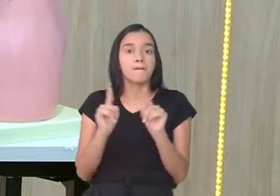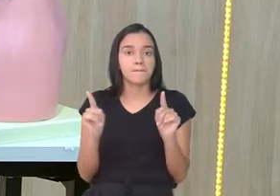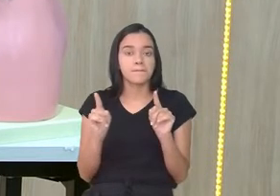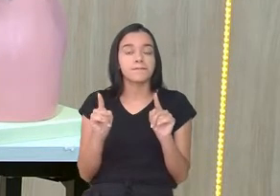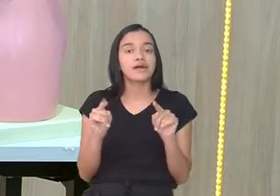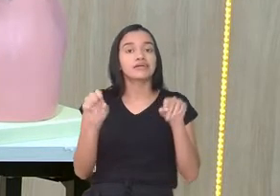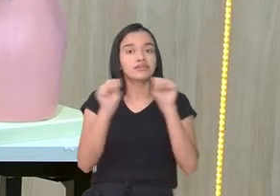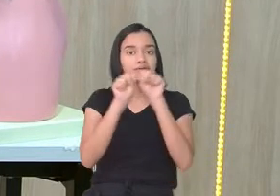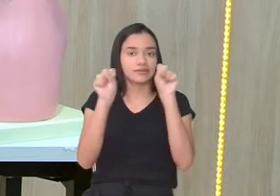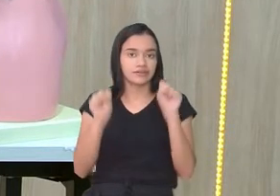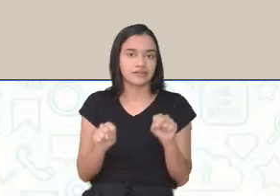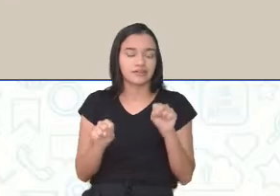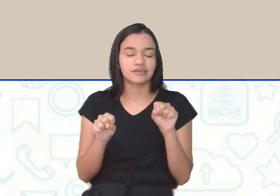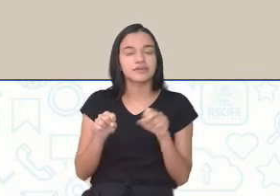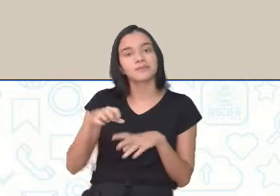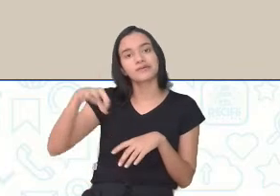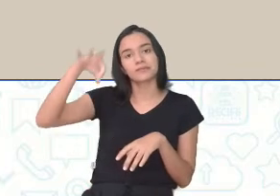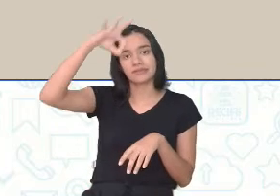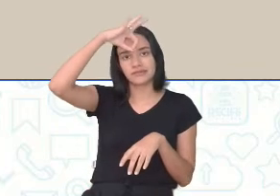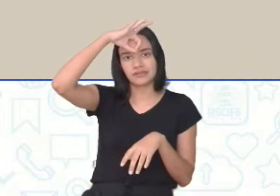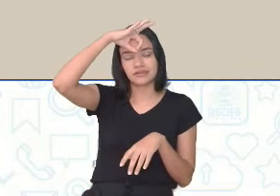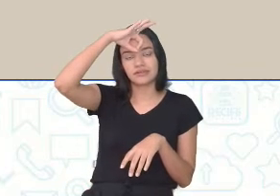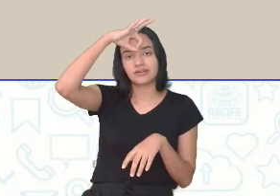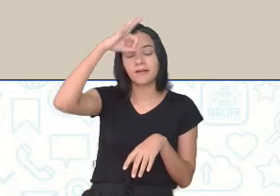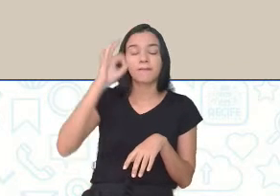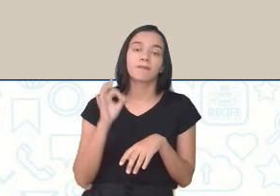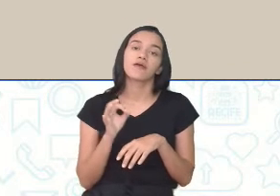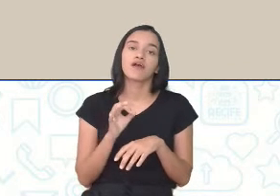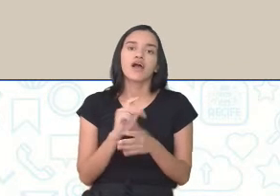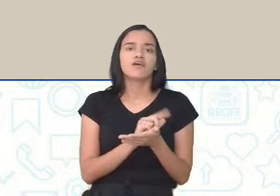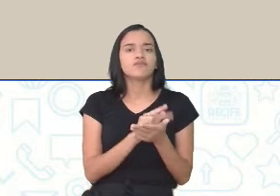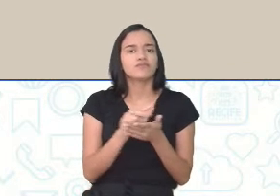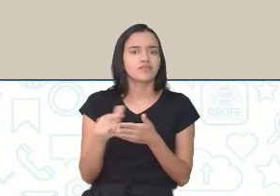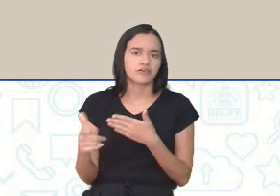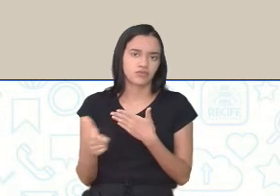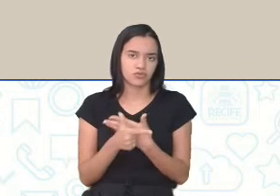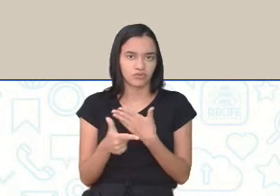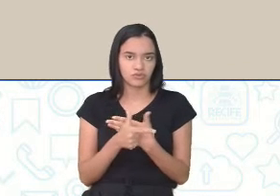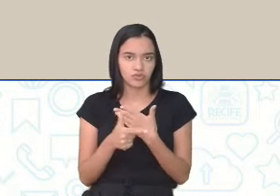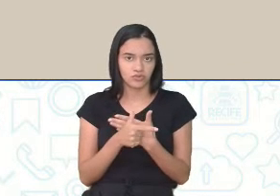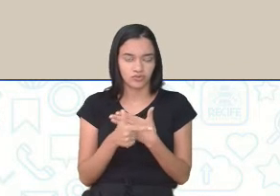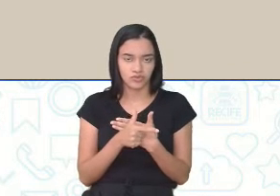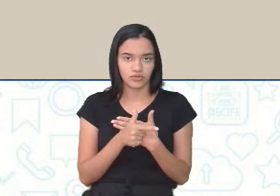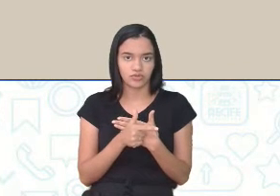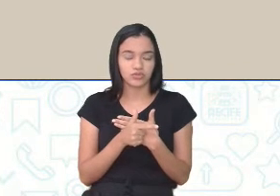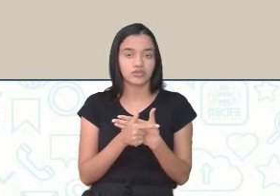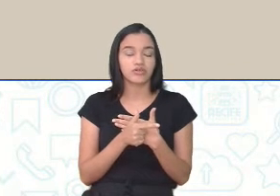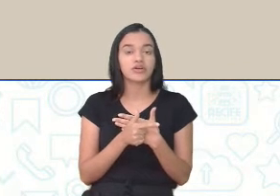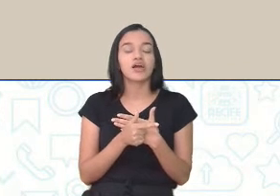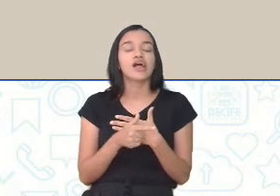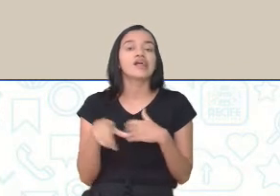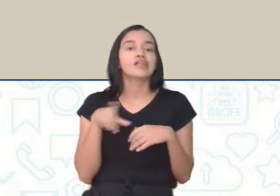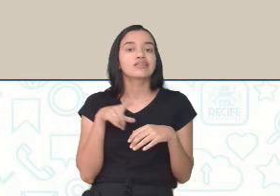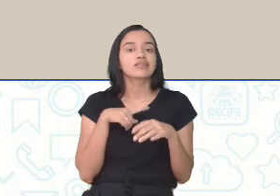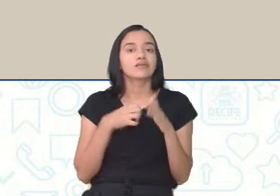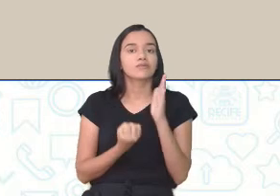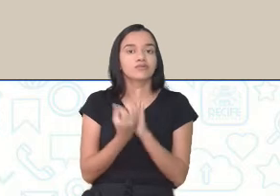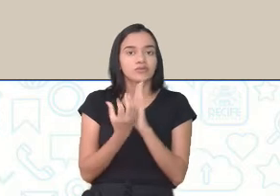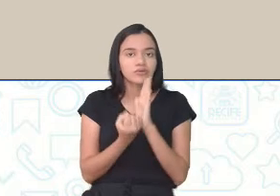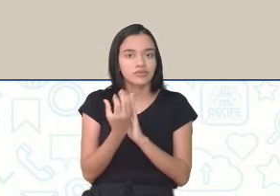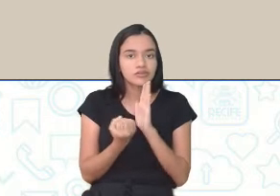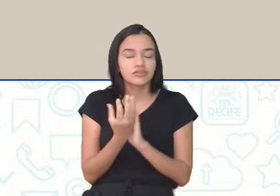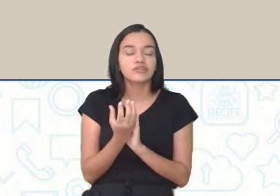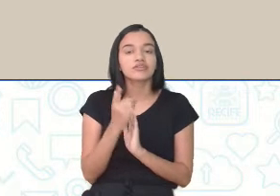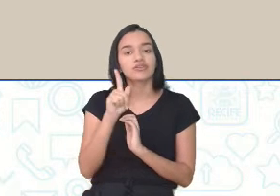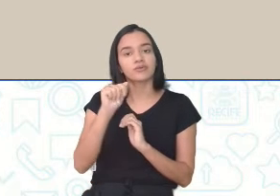o sistema genital feminino, ele vai cumprir diversos papéis também. Produzir os gametas femininos, que são